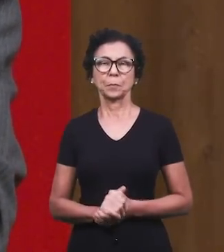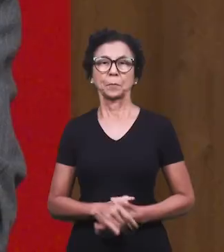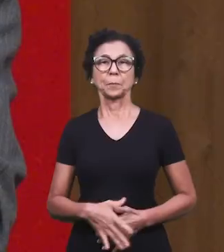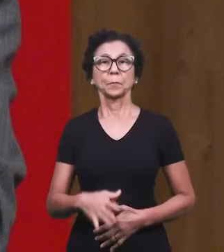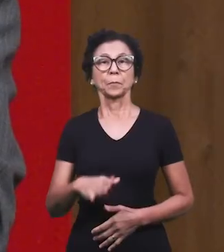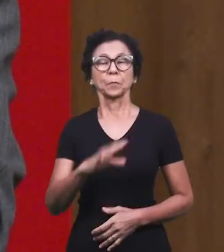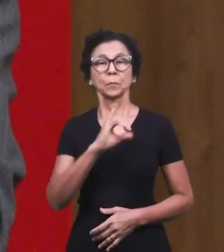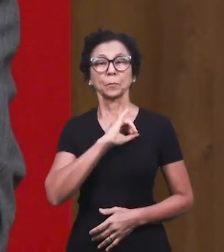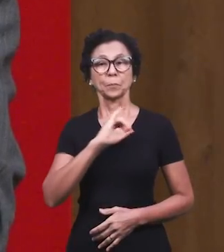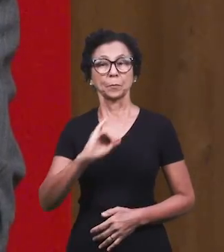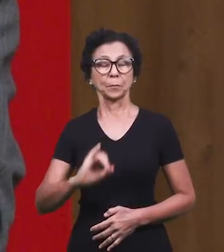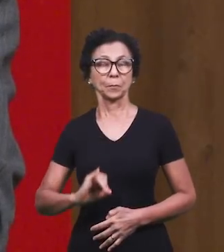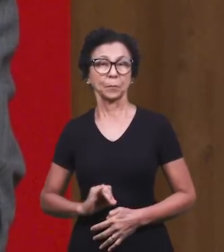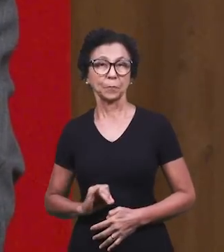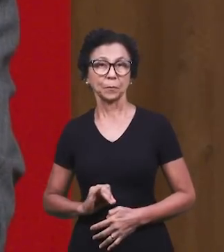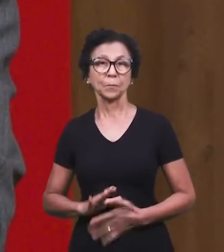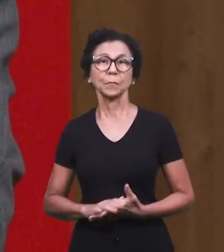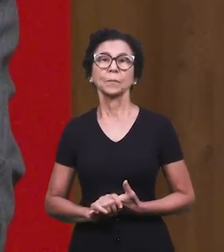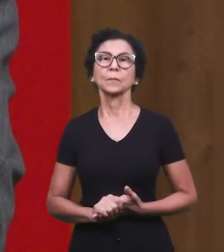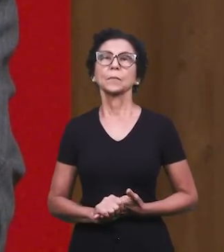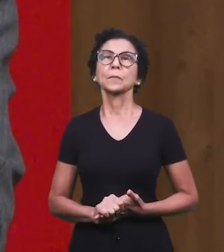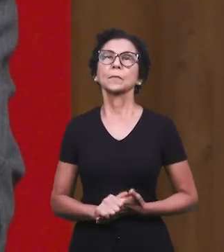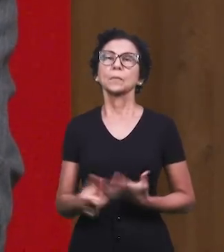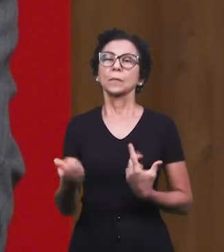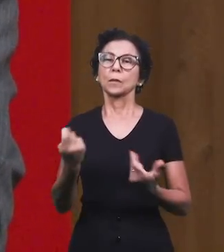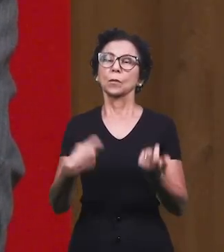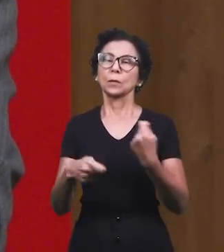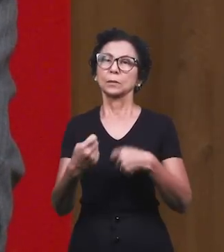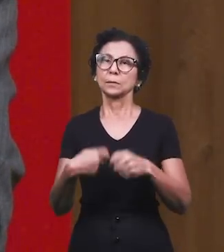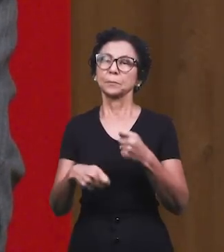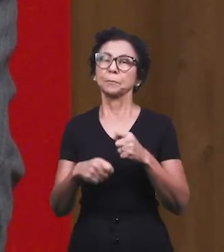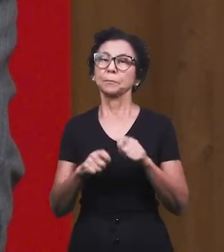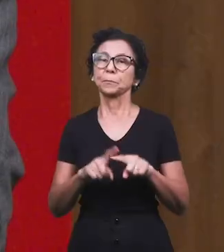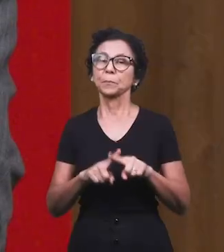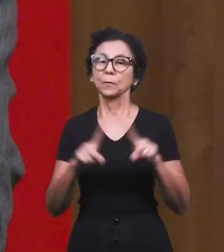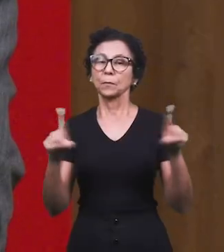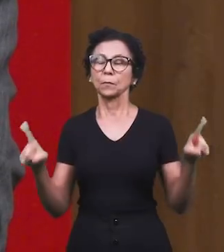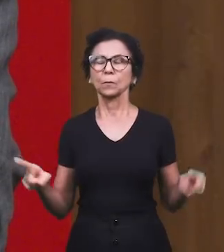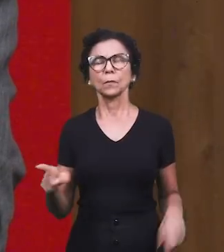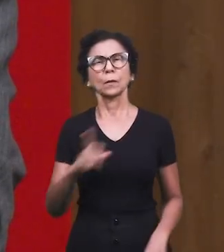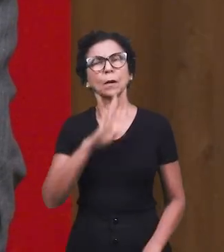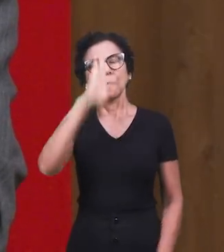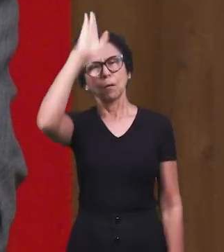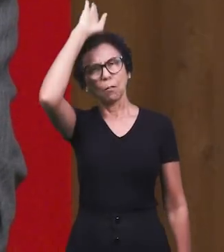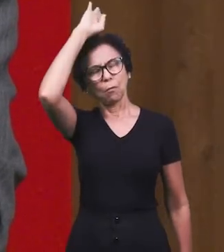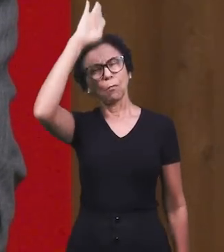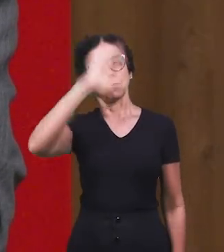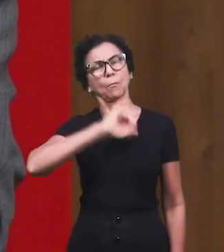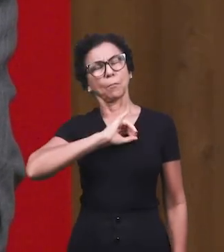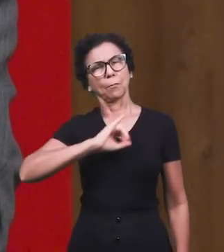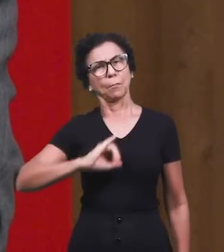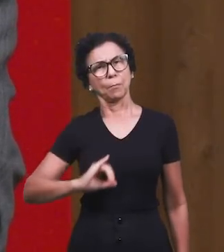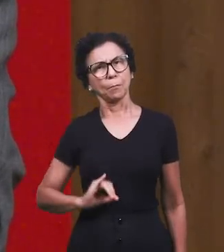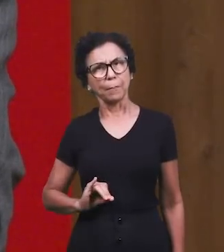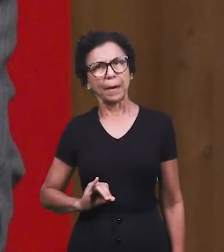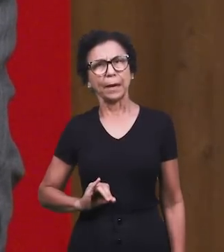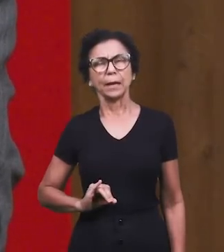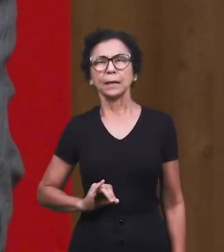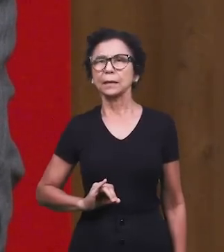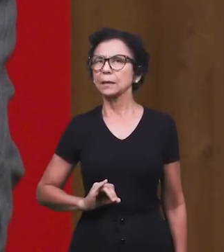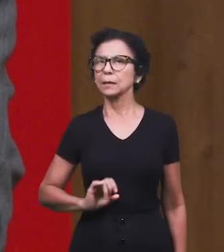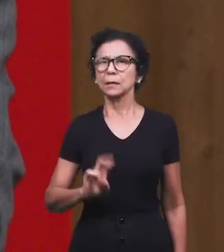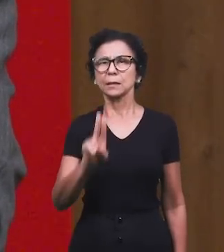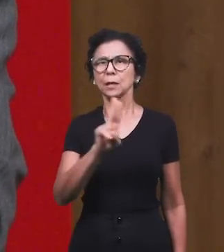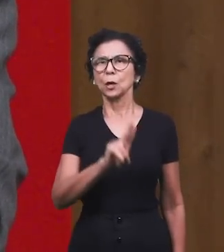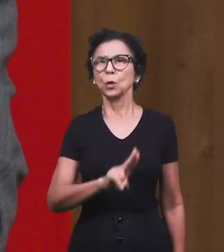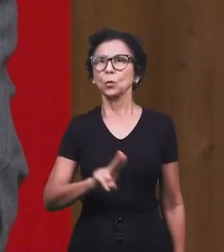Então, olha só o que o pastor Serlon falou. O Império Romano, ele não atuava com a